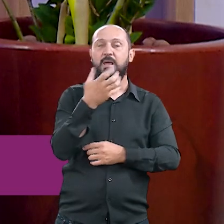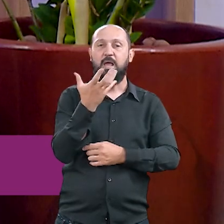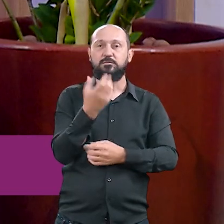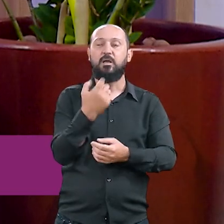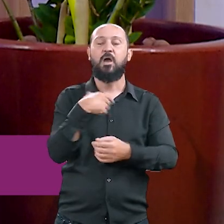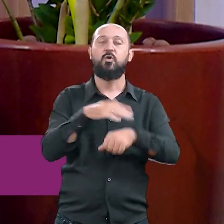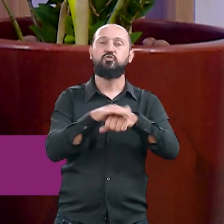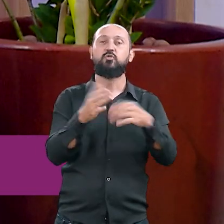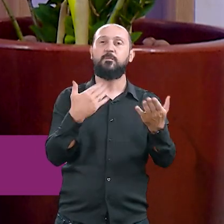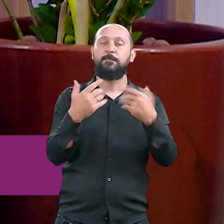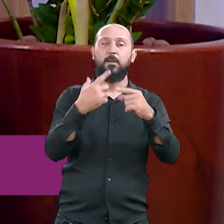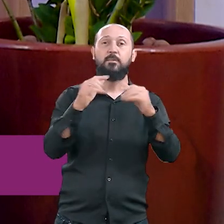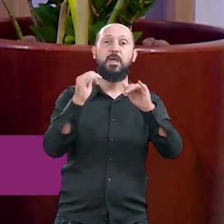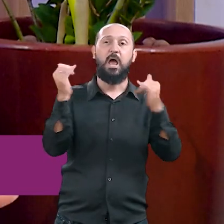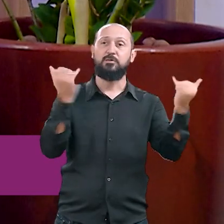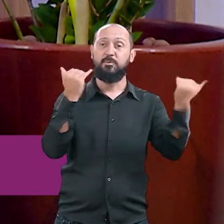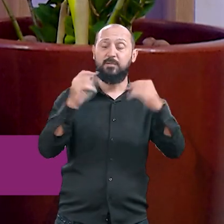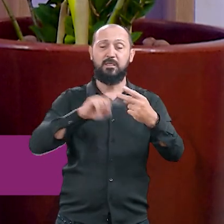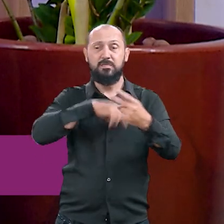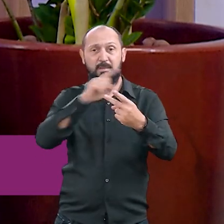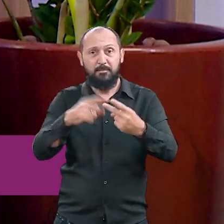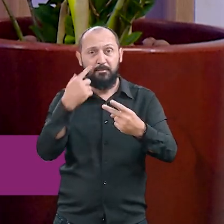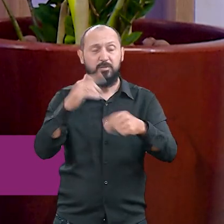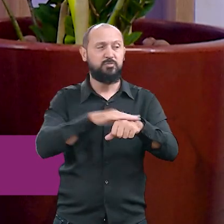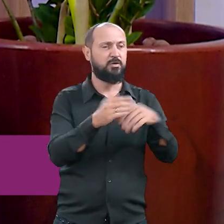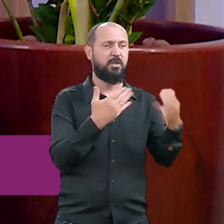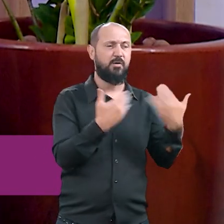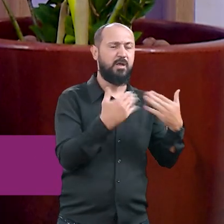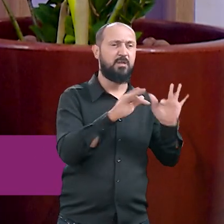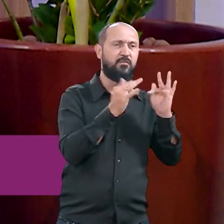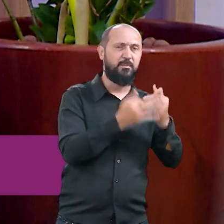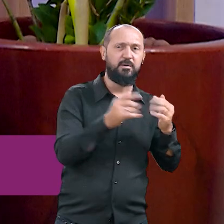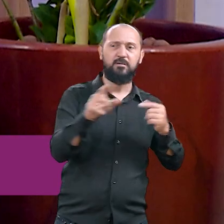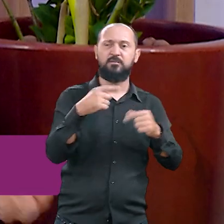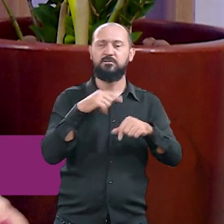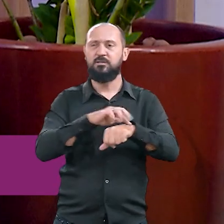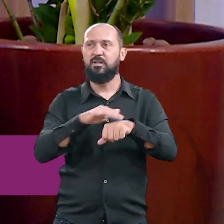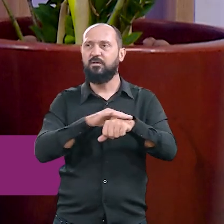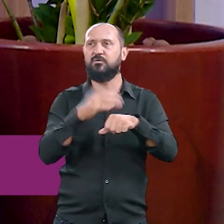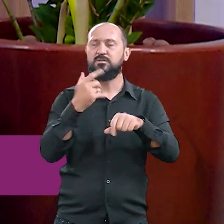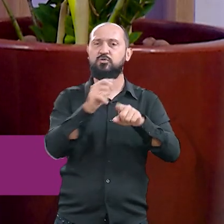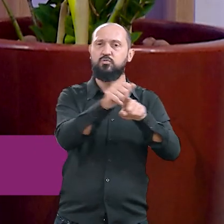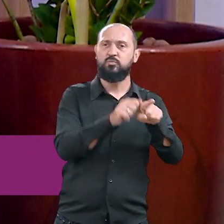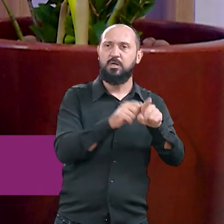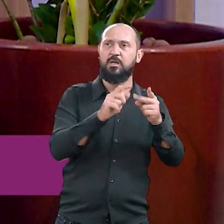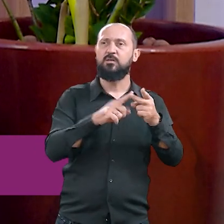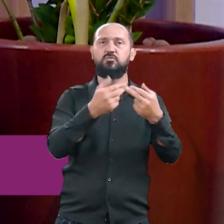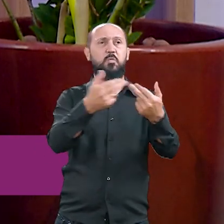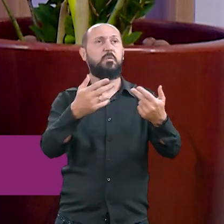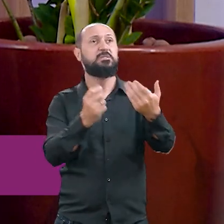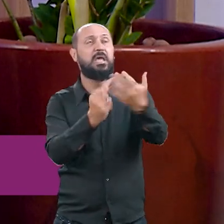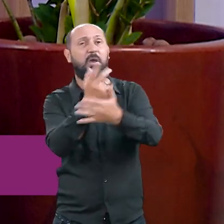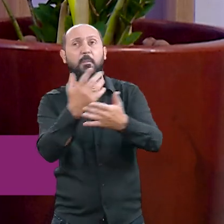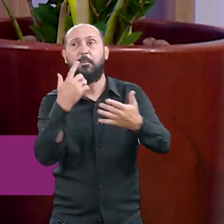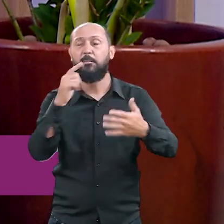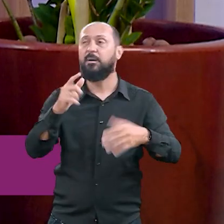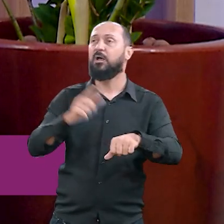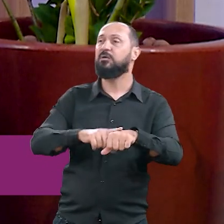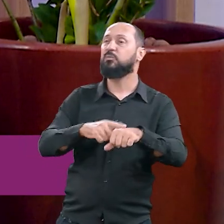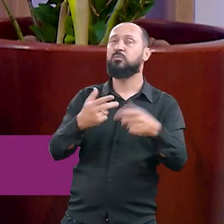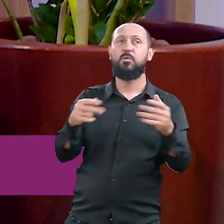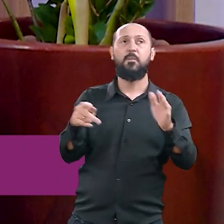escutando. Você pode apertar o botão, pode chamar a Alexa 30 vezes, ela não vai te responder. Pode ir lá no histórico, porque você pode, através do aplicativo, ver o seu histórico de